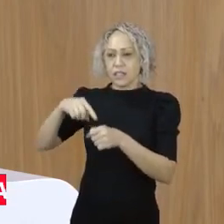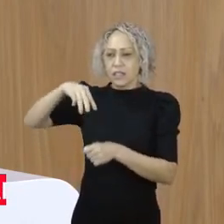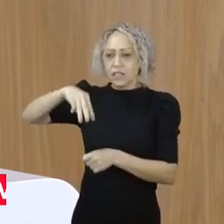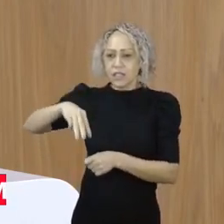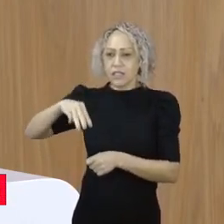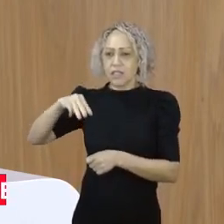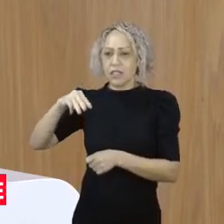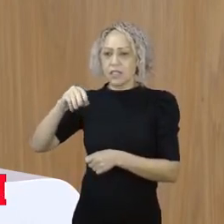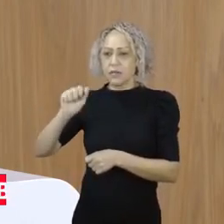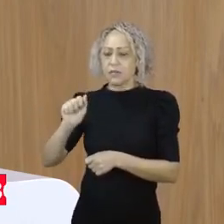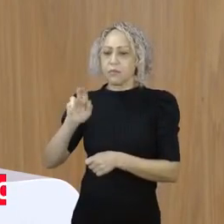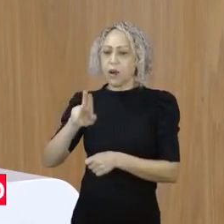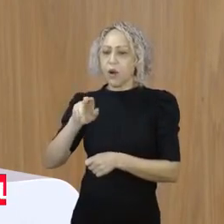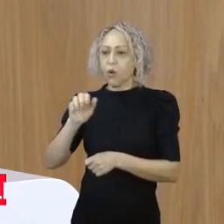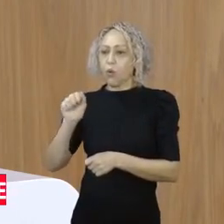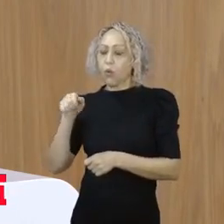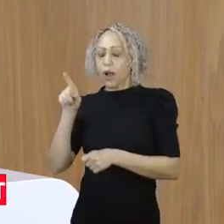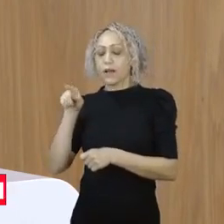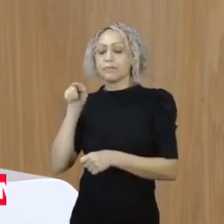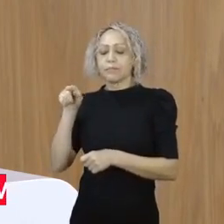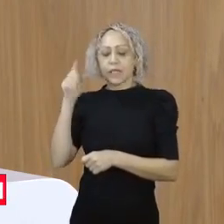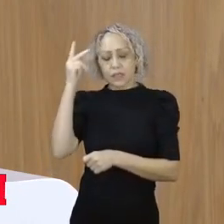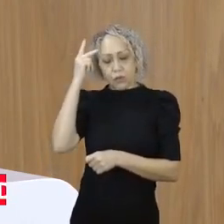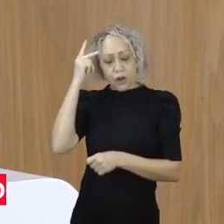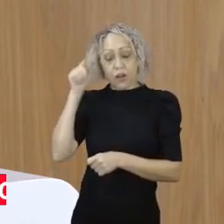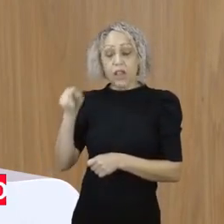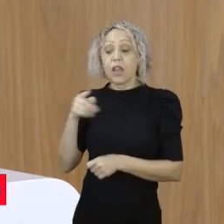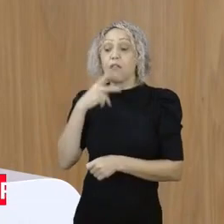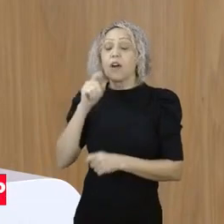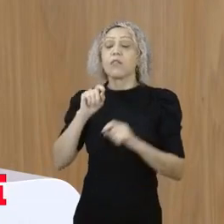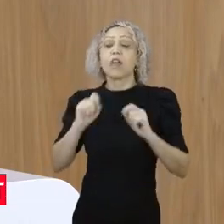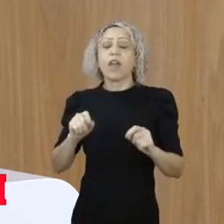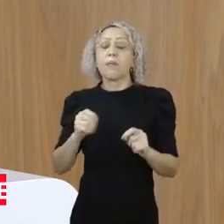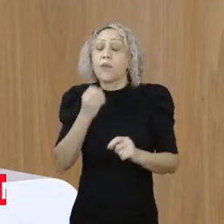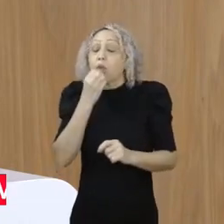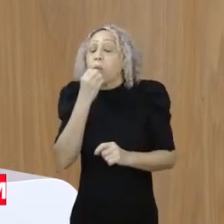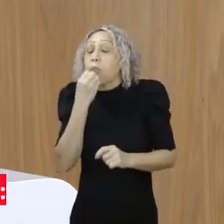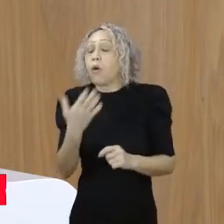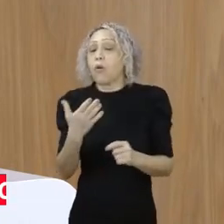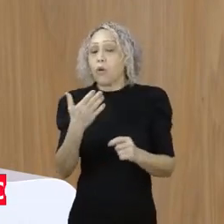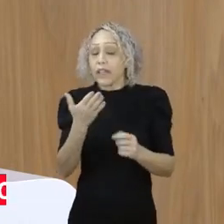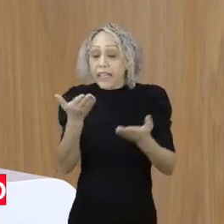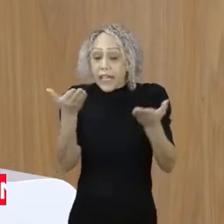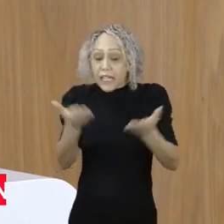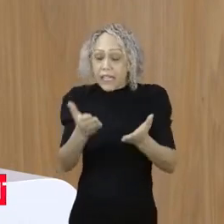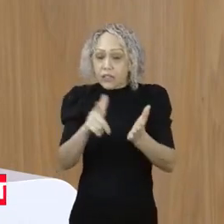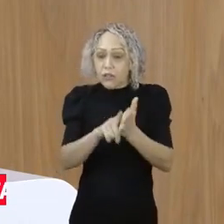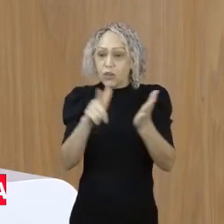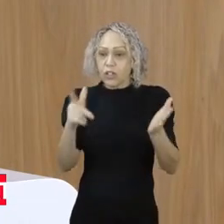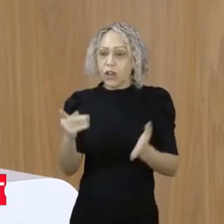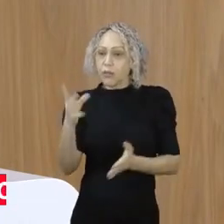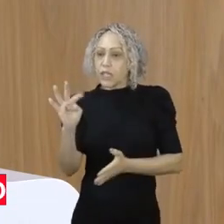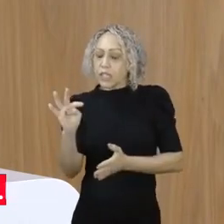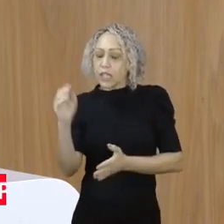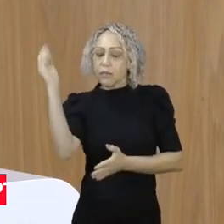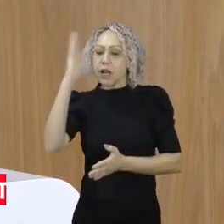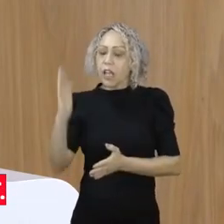o seguinte: é muito bom ouvir vocês do Jornal PT Brasil. Meu presidente está com toda a